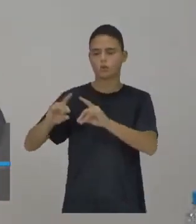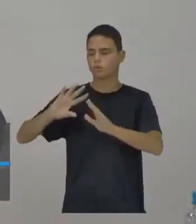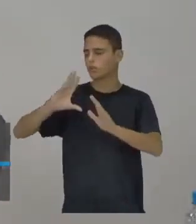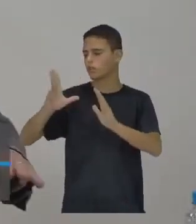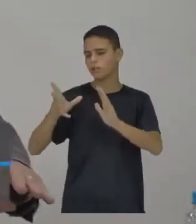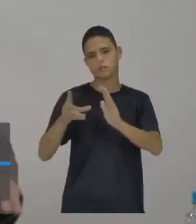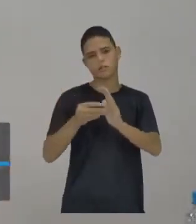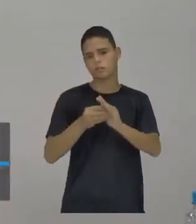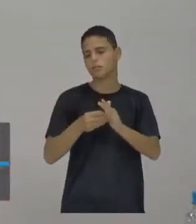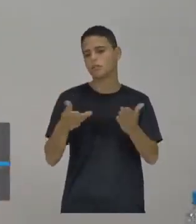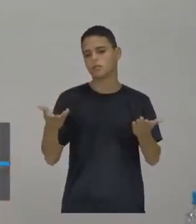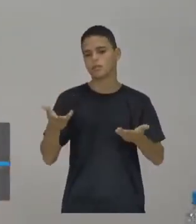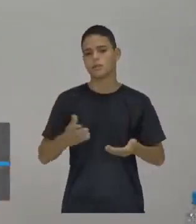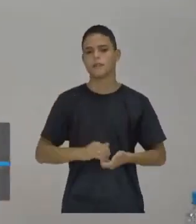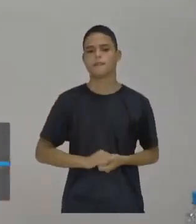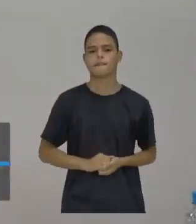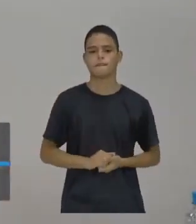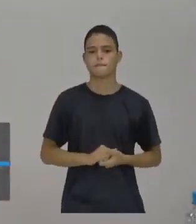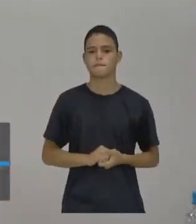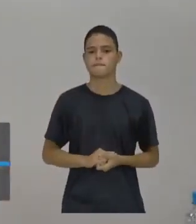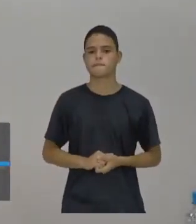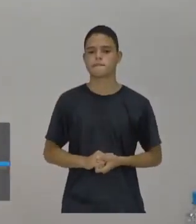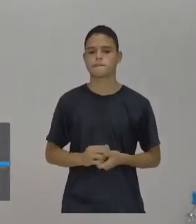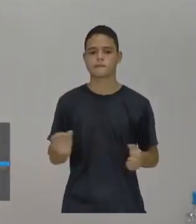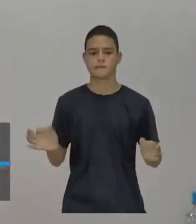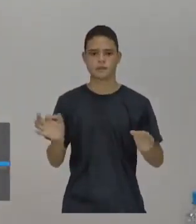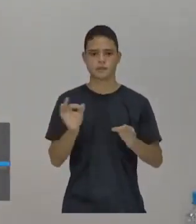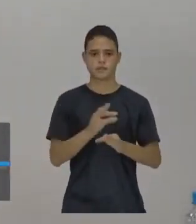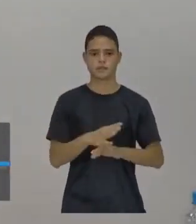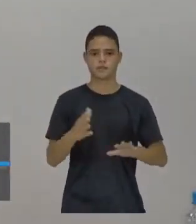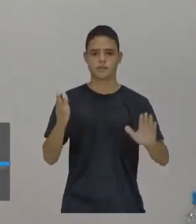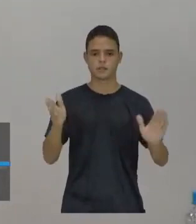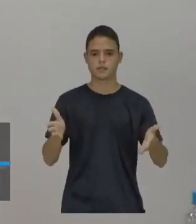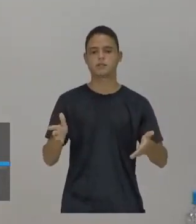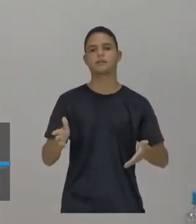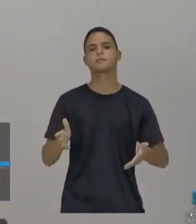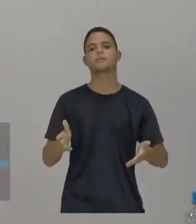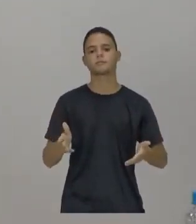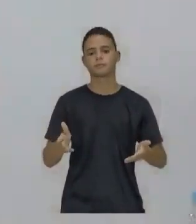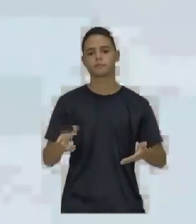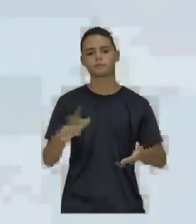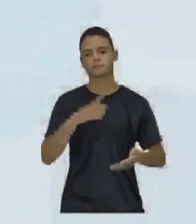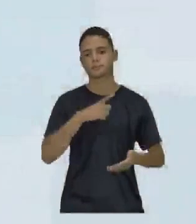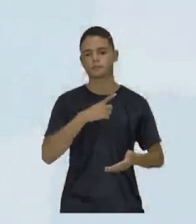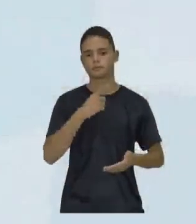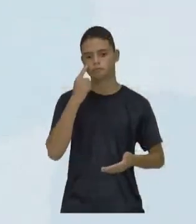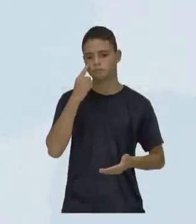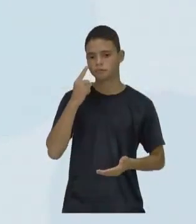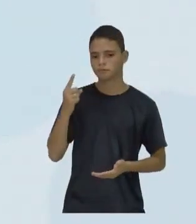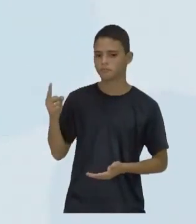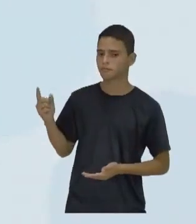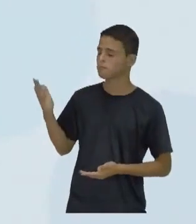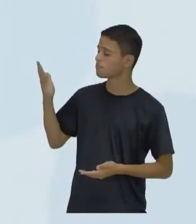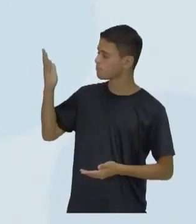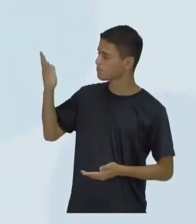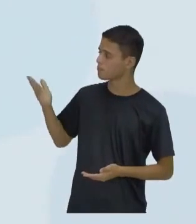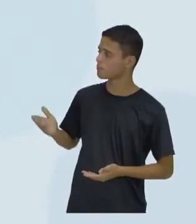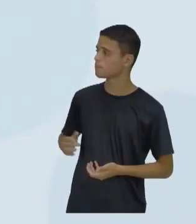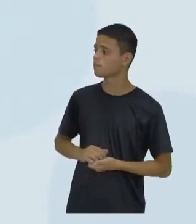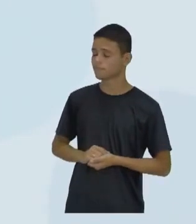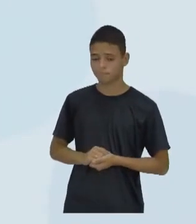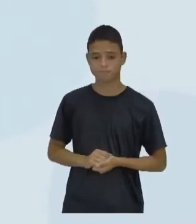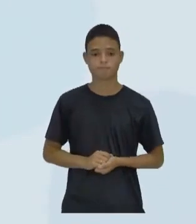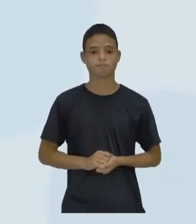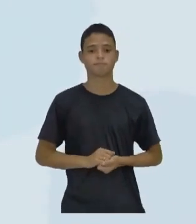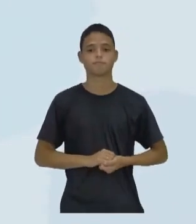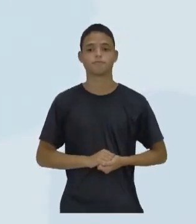as faixas sociais hoje. E para terminar a aula, eu vou trazer um poema do Paulo Leminski, que eu adoro, na tela. Caprichos e Relaxos, de